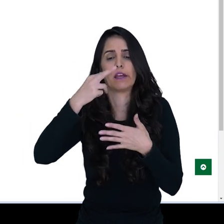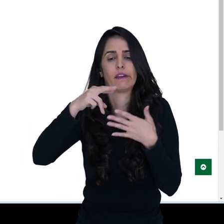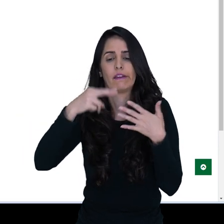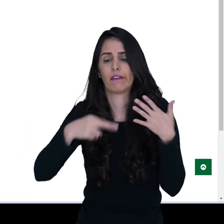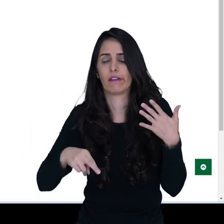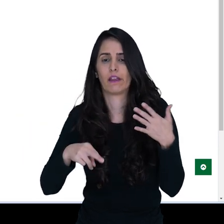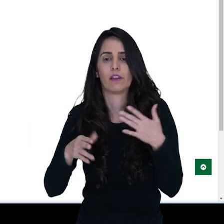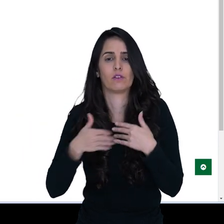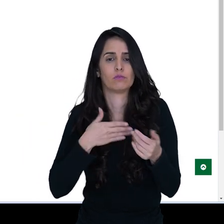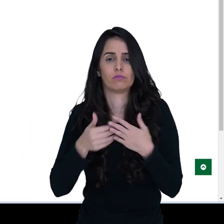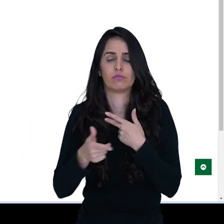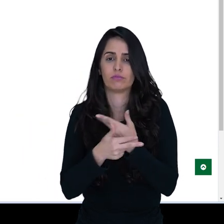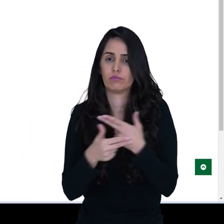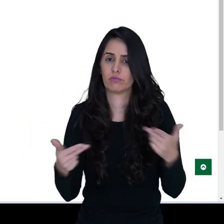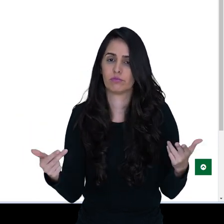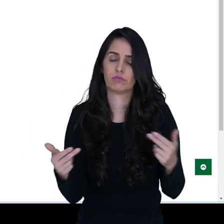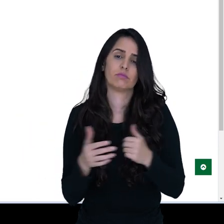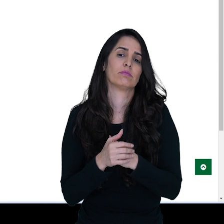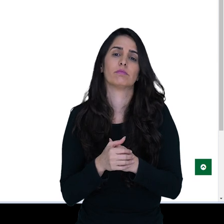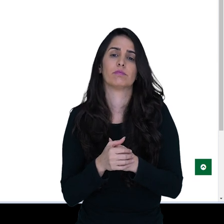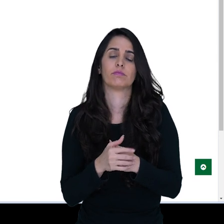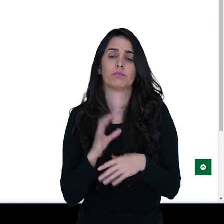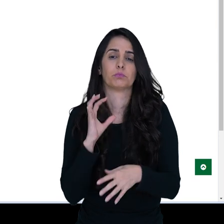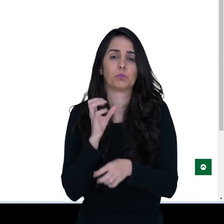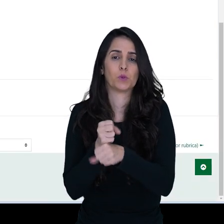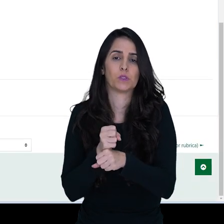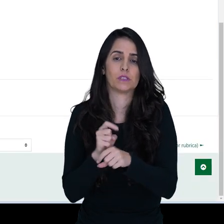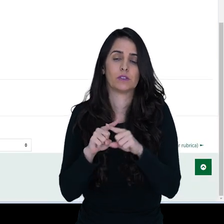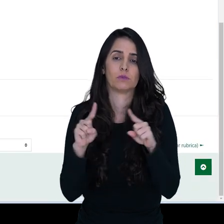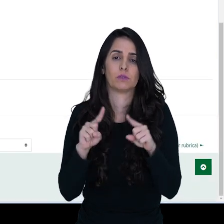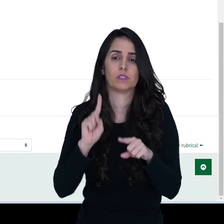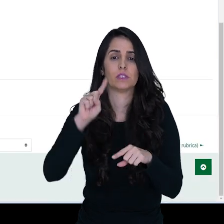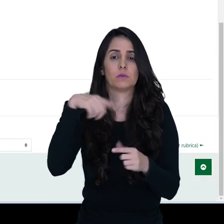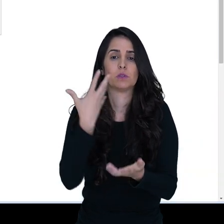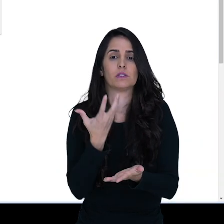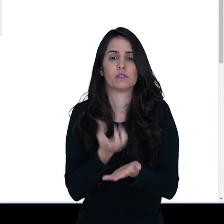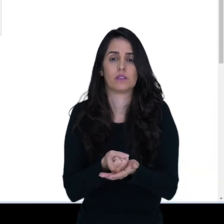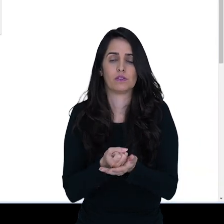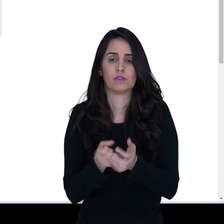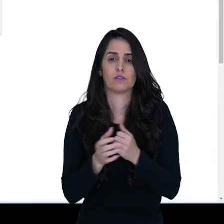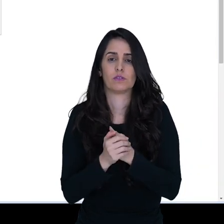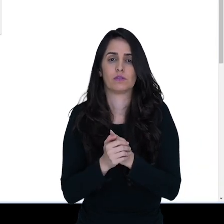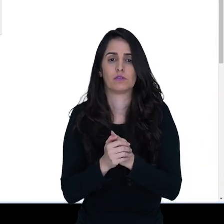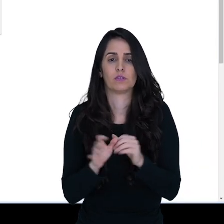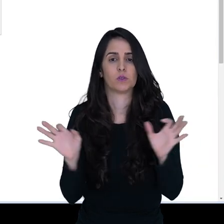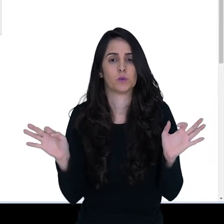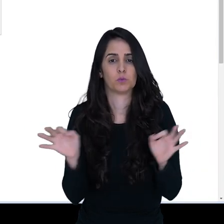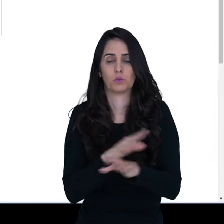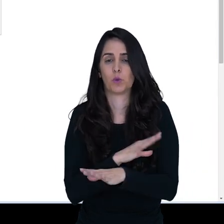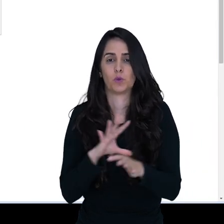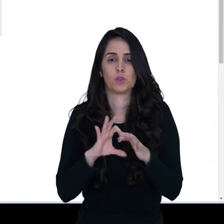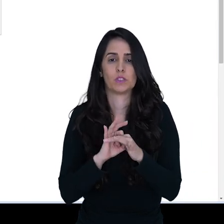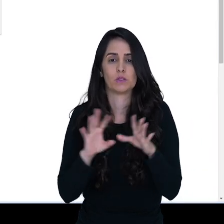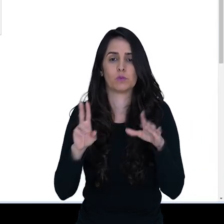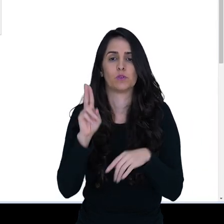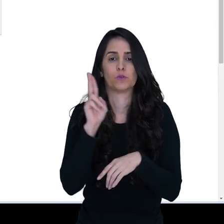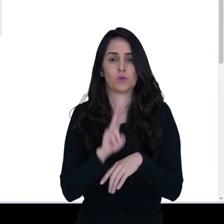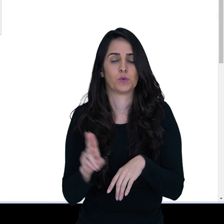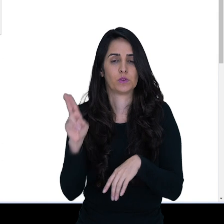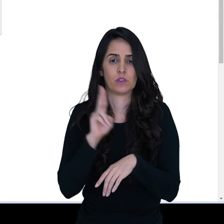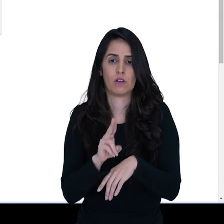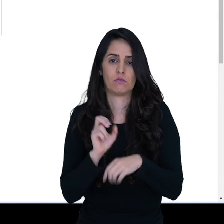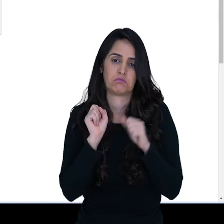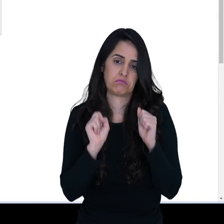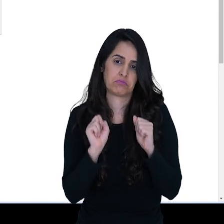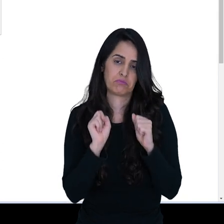critério qualquer nível qualquer pontuação por fim salvo e aí ela já está disponível para